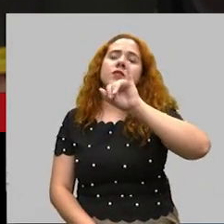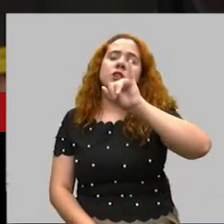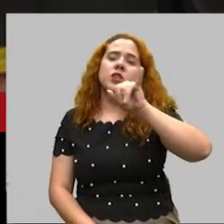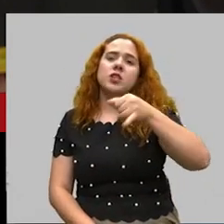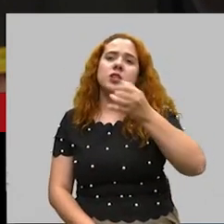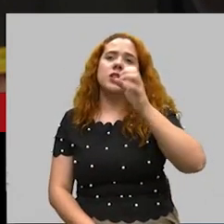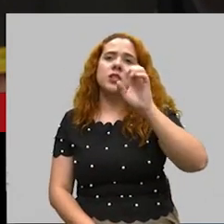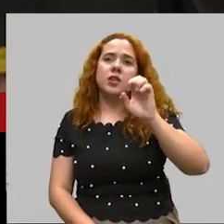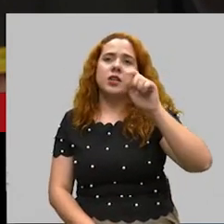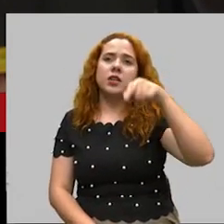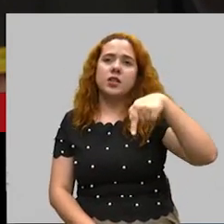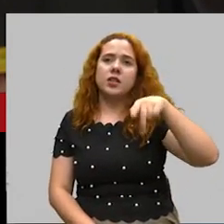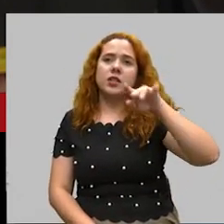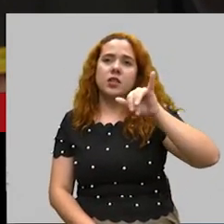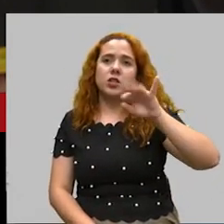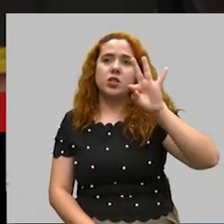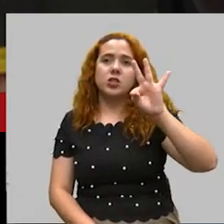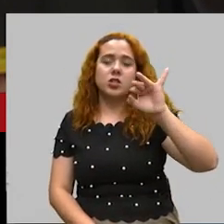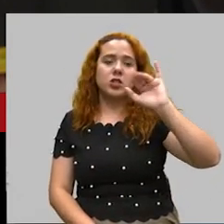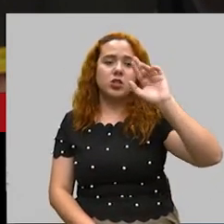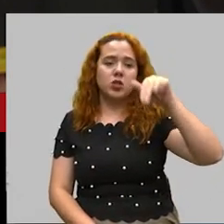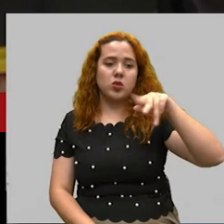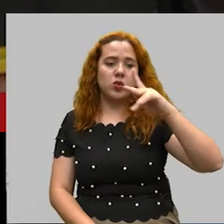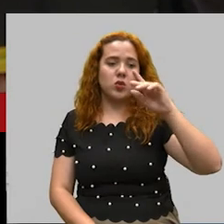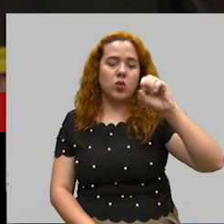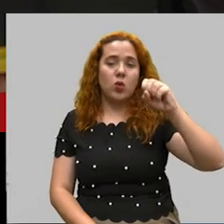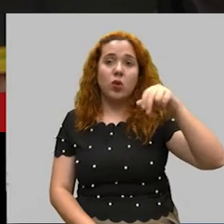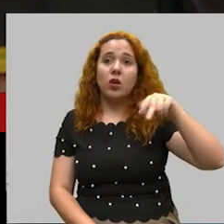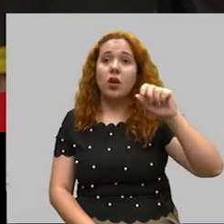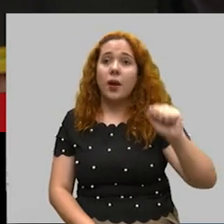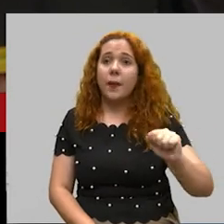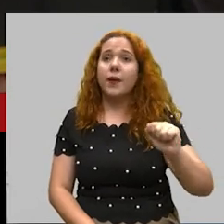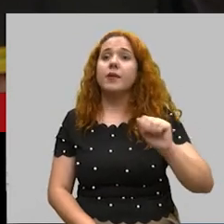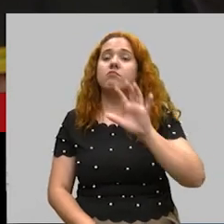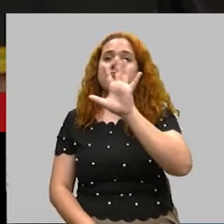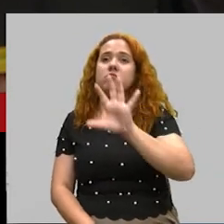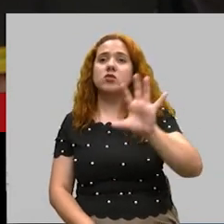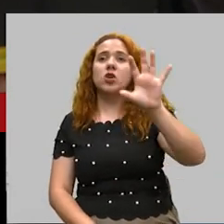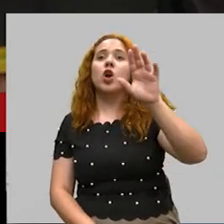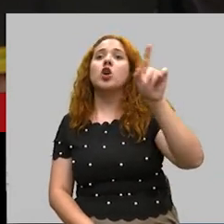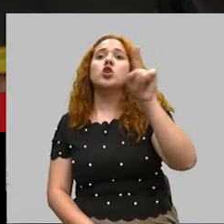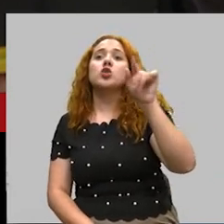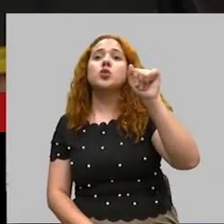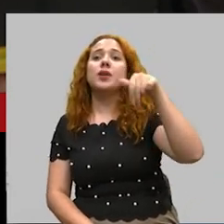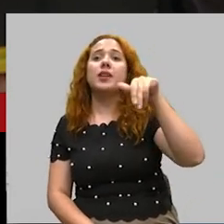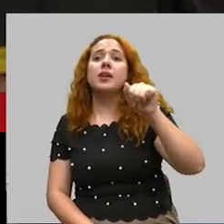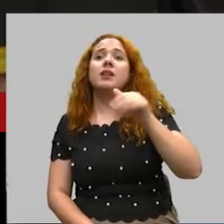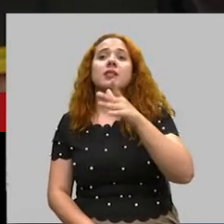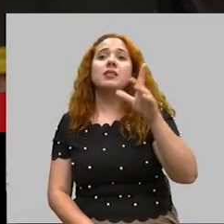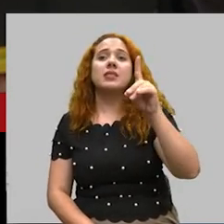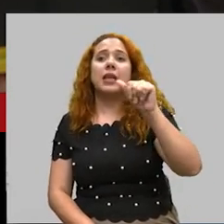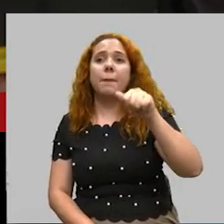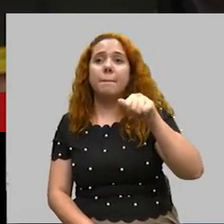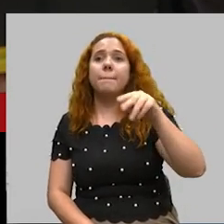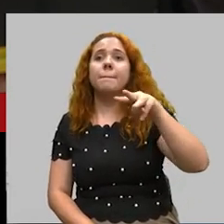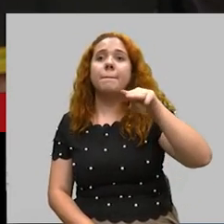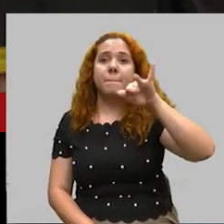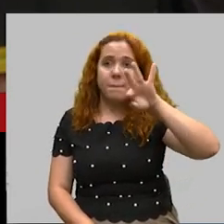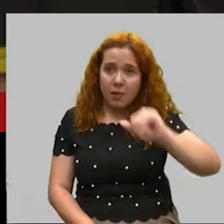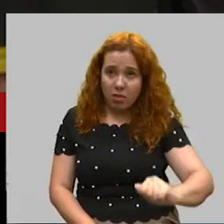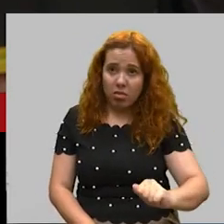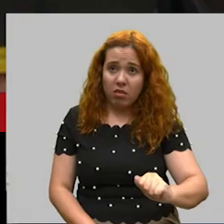as Zona da Mata a maioria das efas se concentra nessas regiões do Estado Eu discordo e sempre